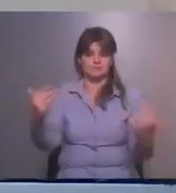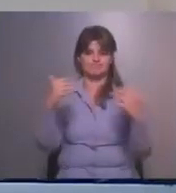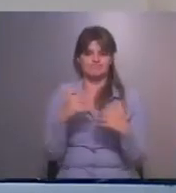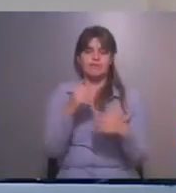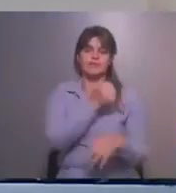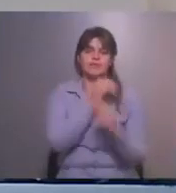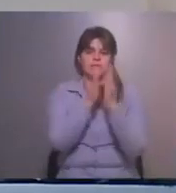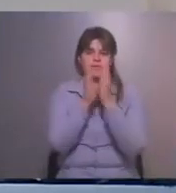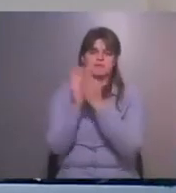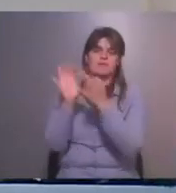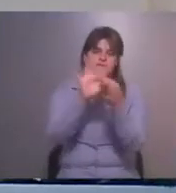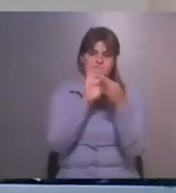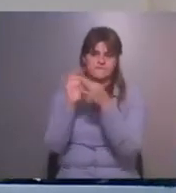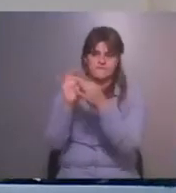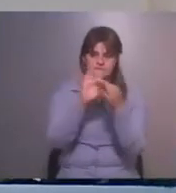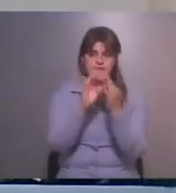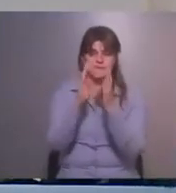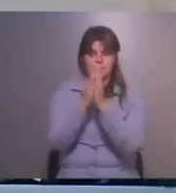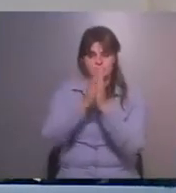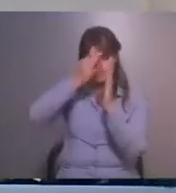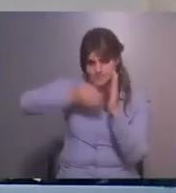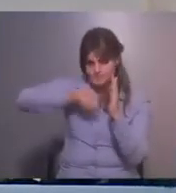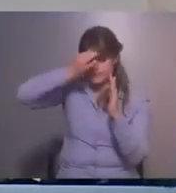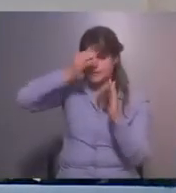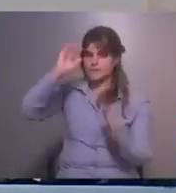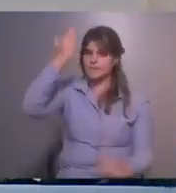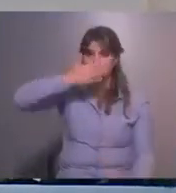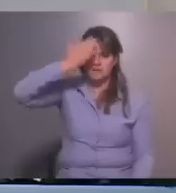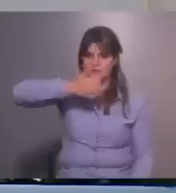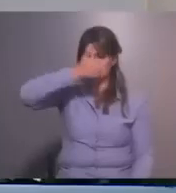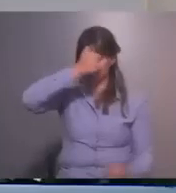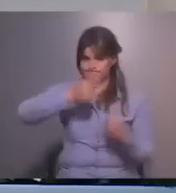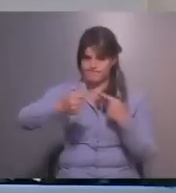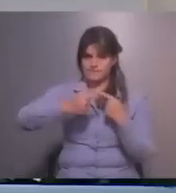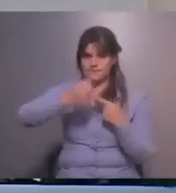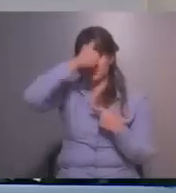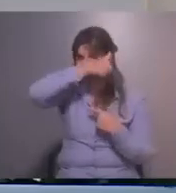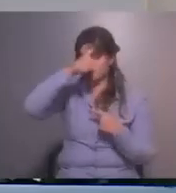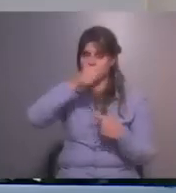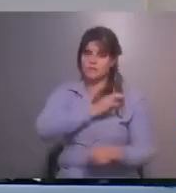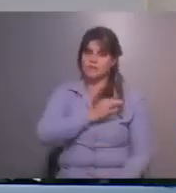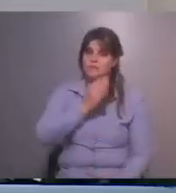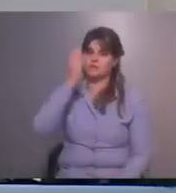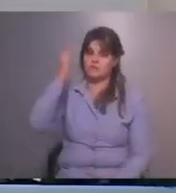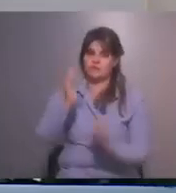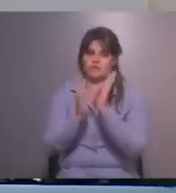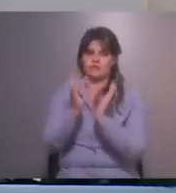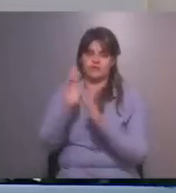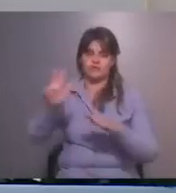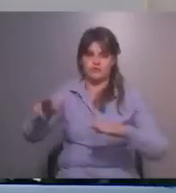toda a Igreja, ao celebrarmos o primeiro dia da semana, em que nosso Senhor Jesus Cristo ressuscitou dos